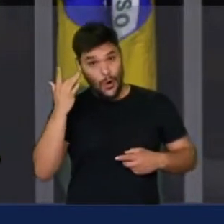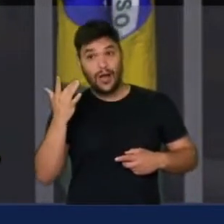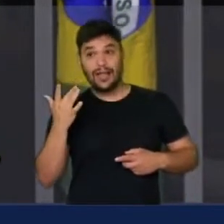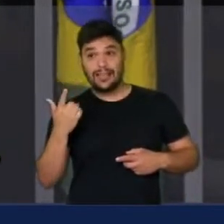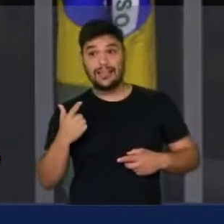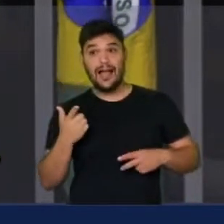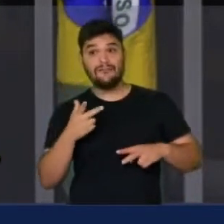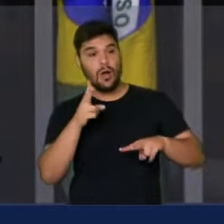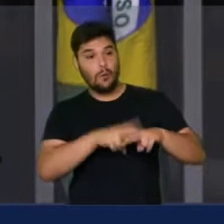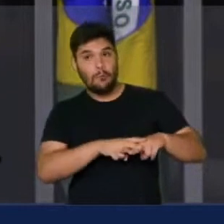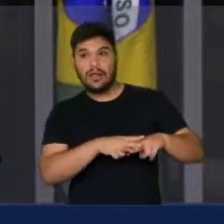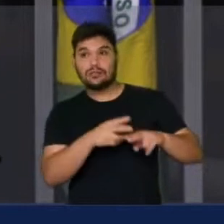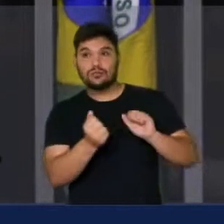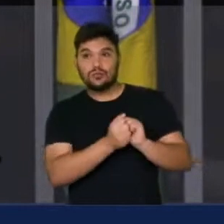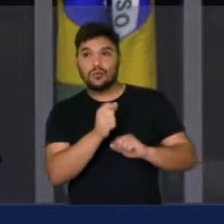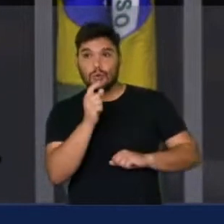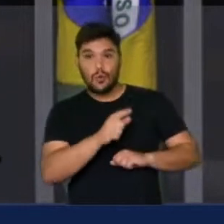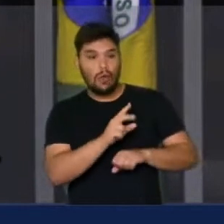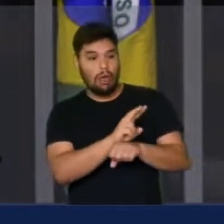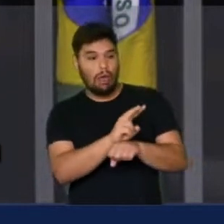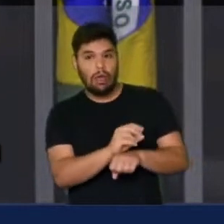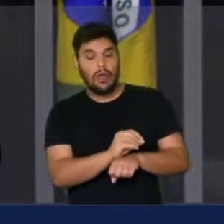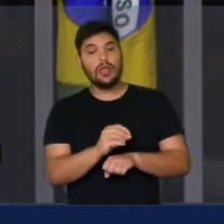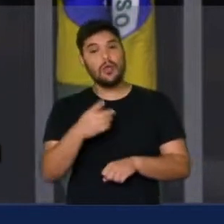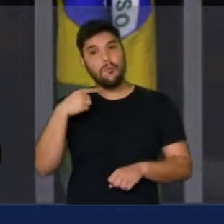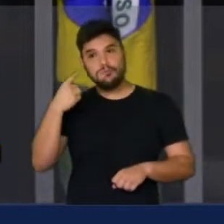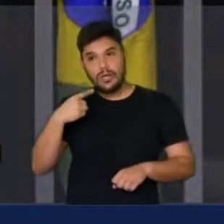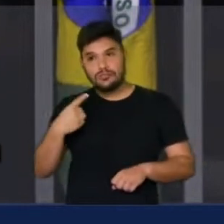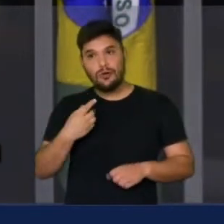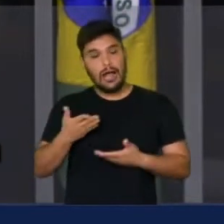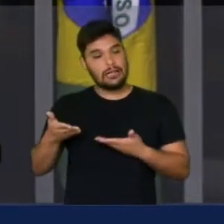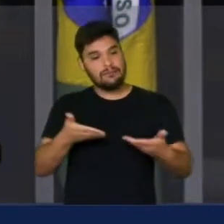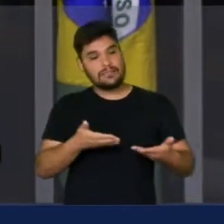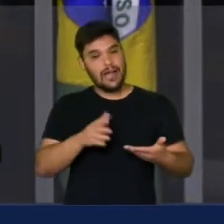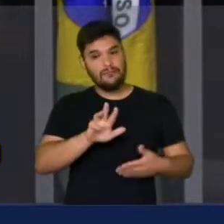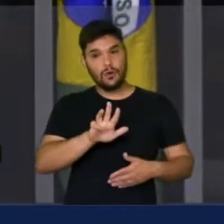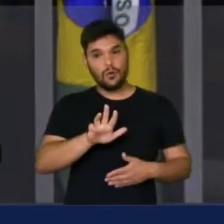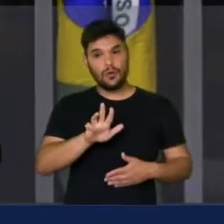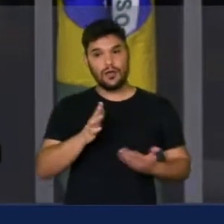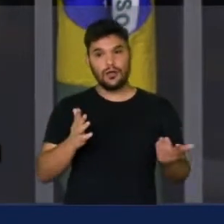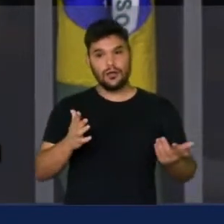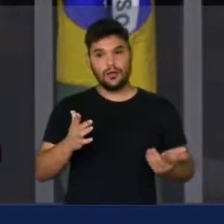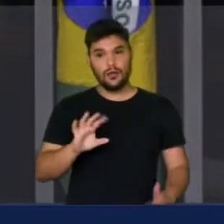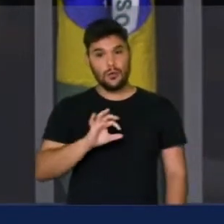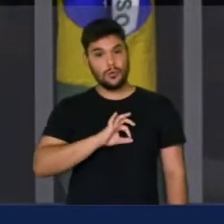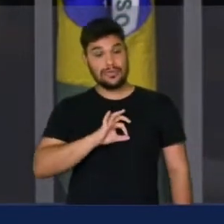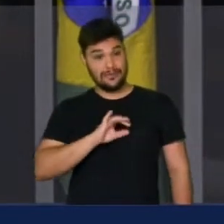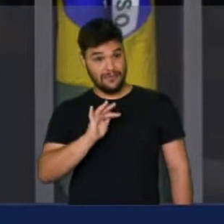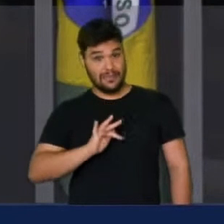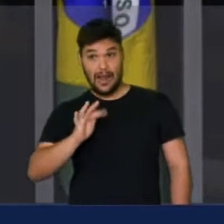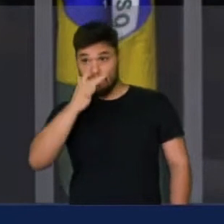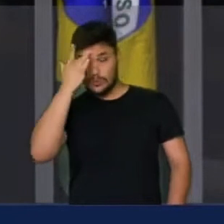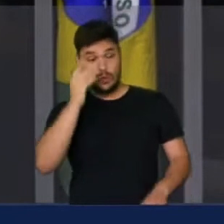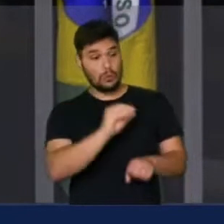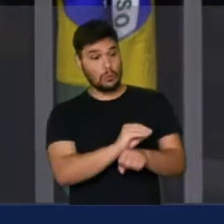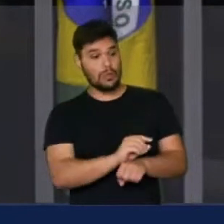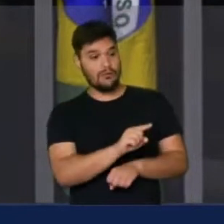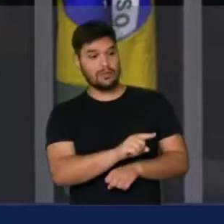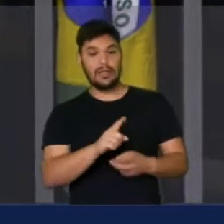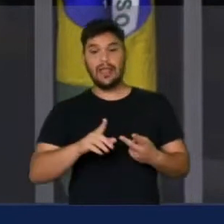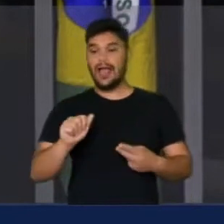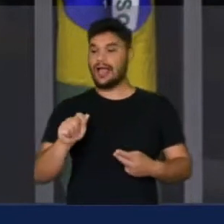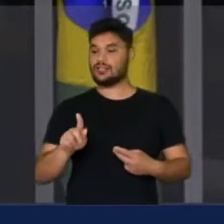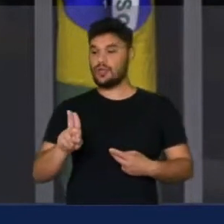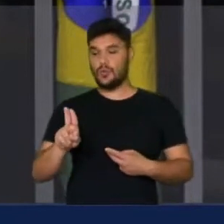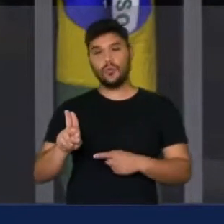o advogado que visitava o Lula todo dia na cadeia. É brincadeira. Polícia Federal é o cara que tomava conta dele na cadeia. E a Advocacia Geral da